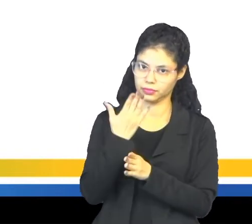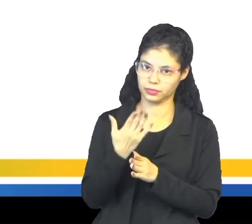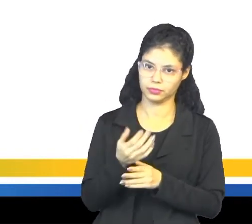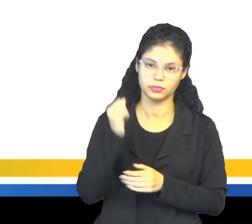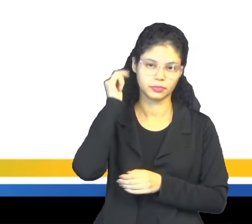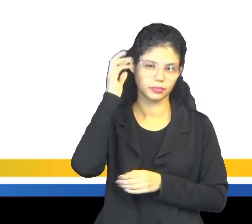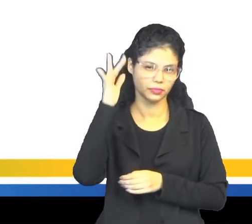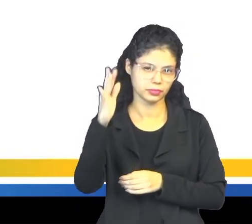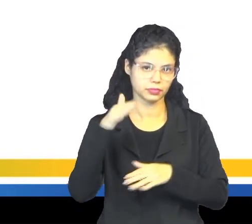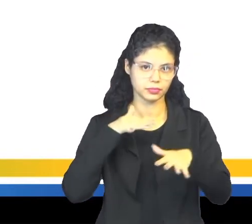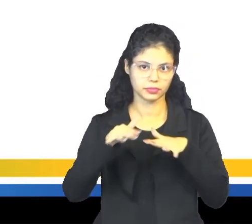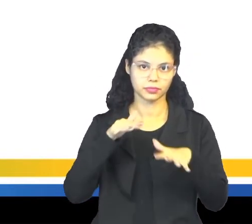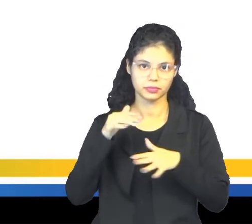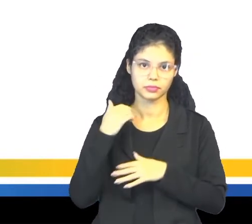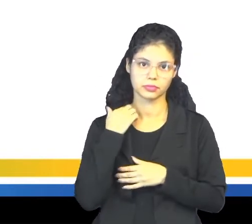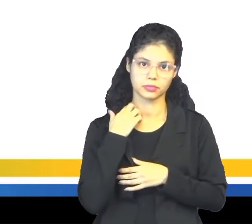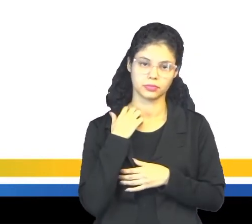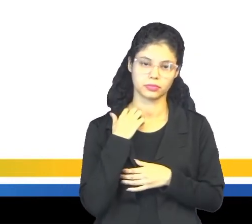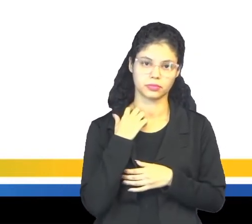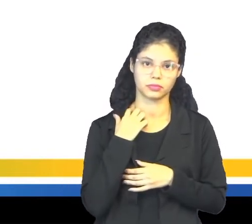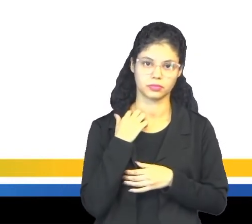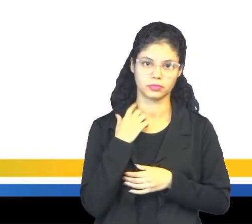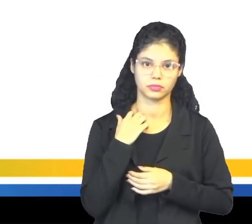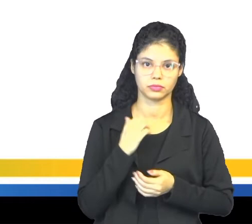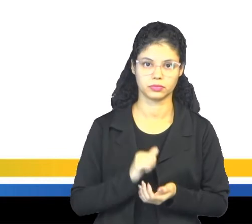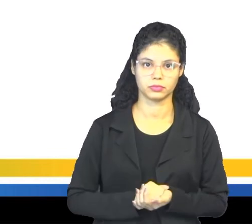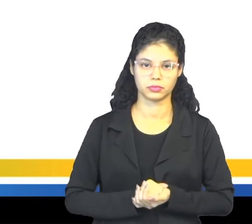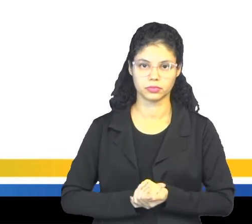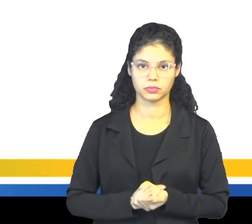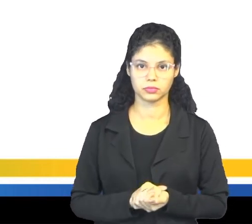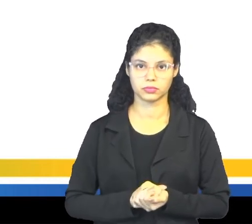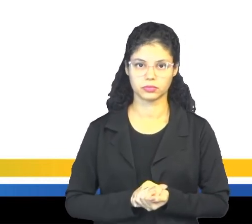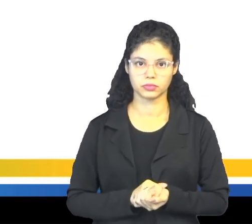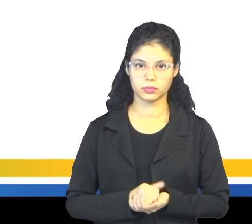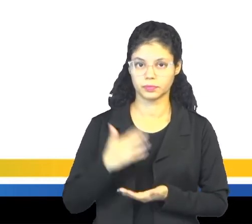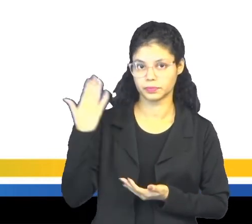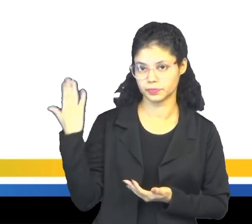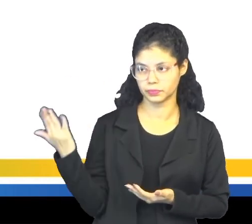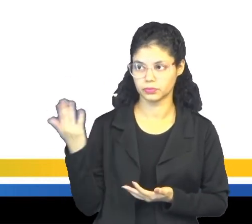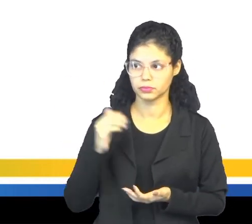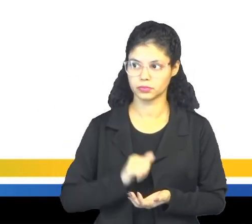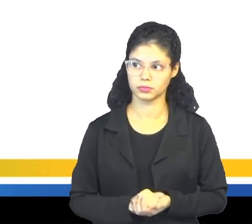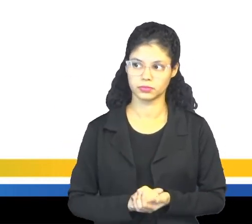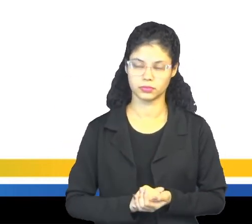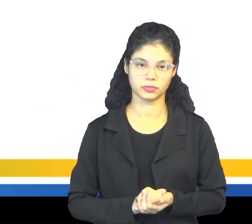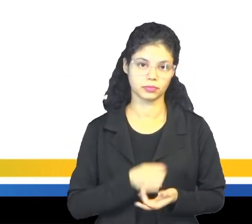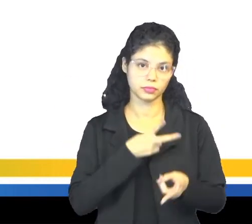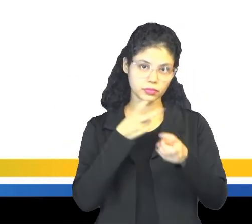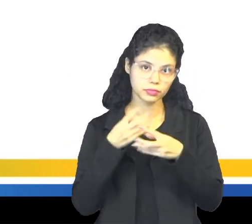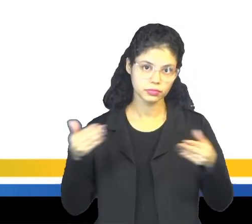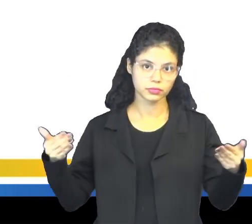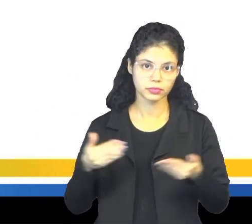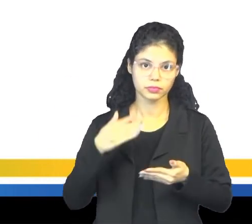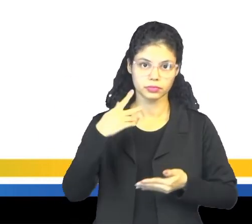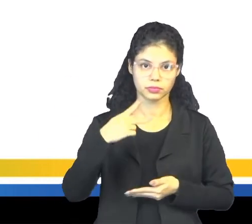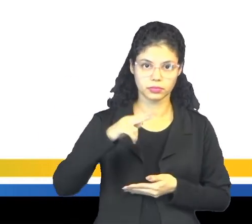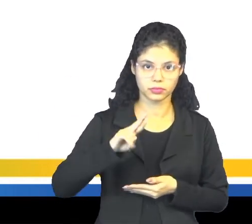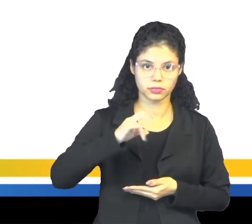uma ilusão de movimento. Beleza? Esse que a gente vai observar agora